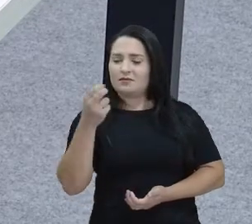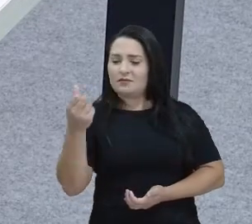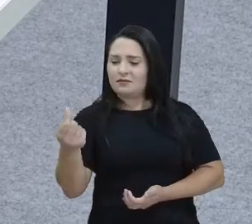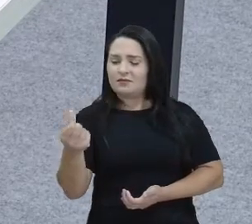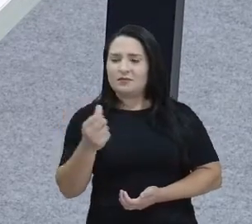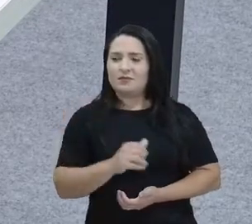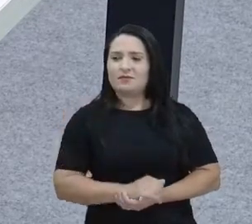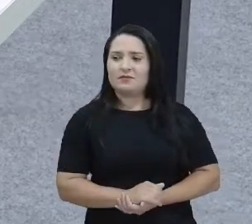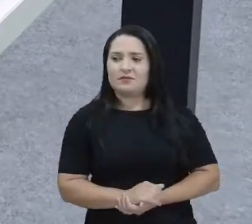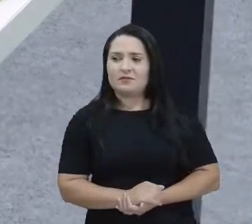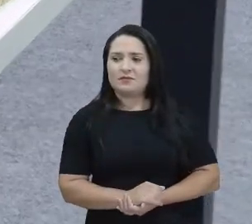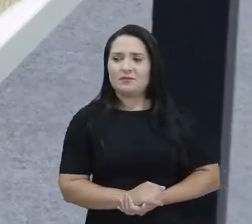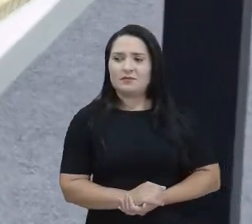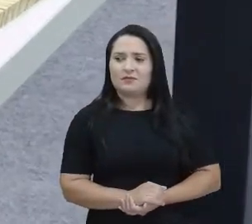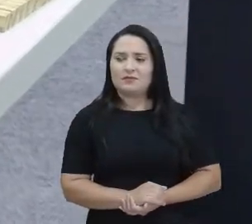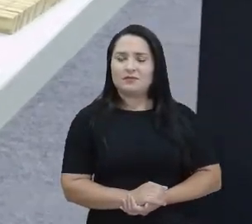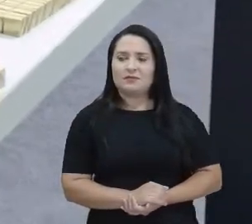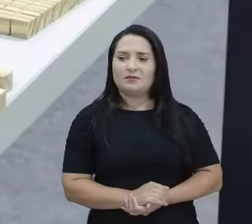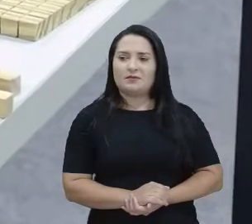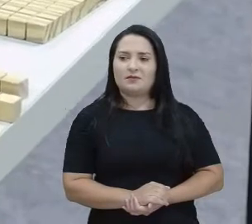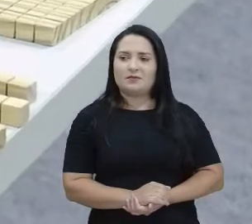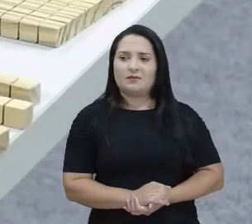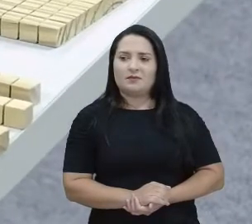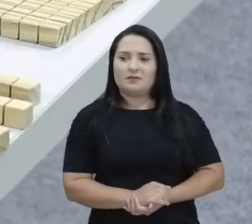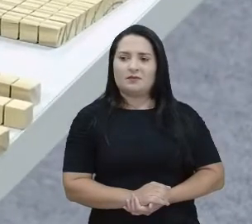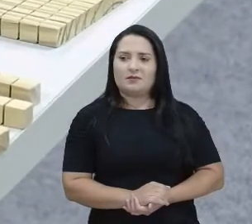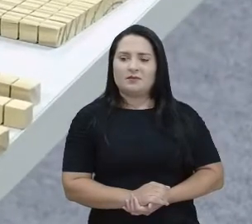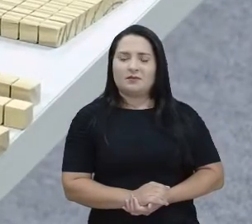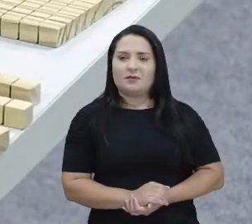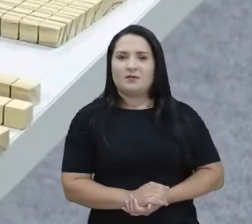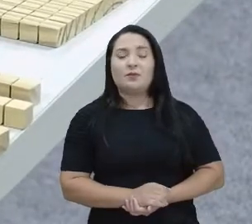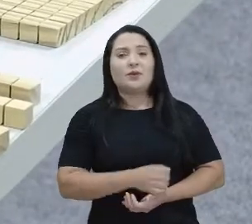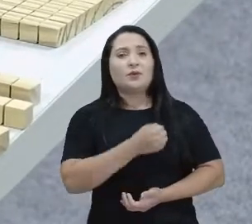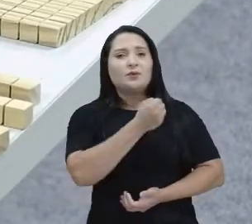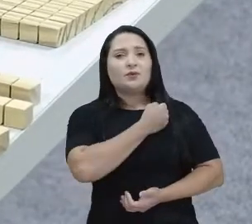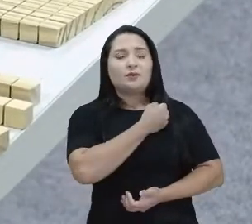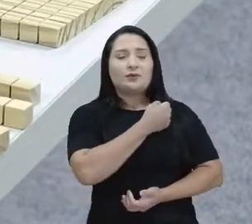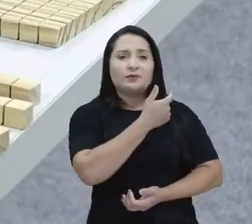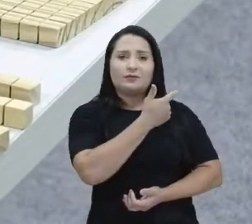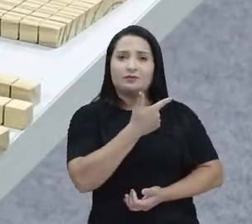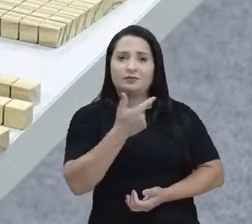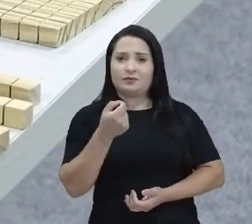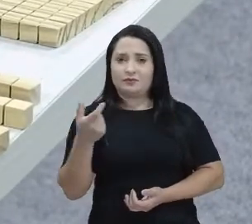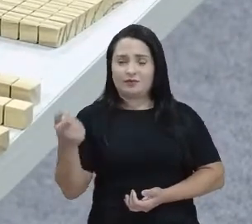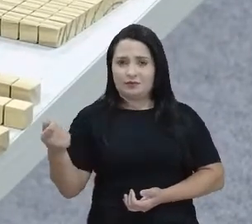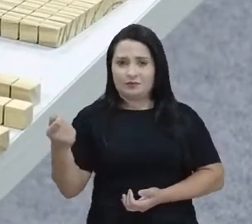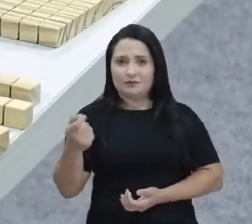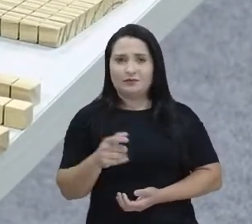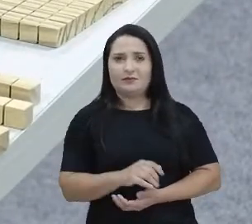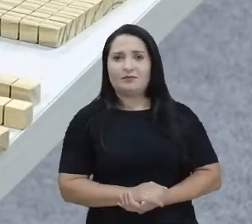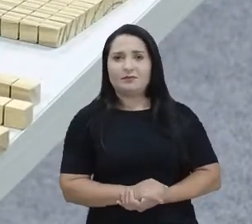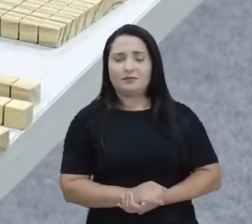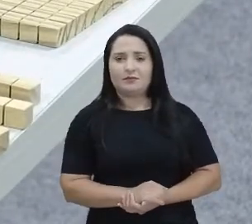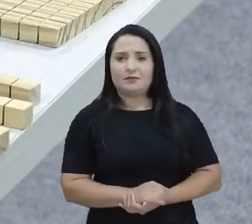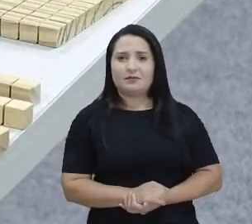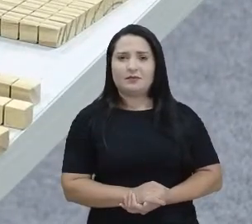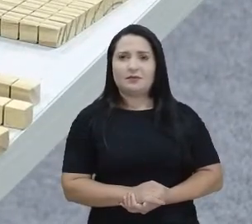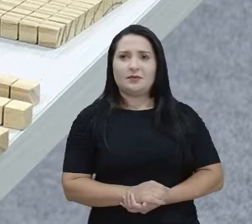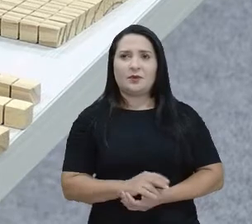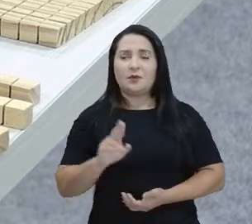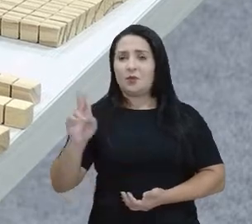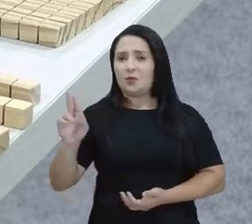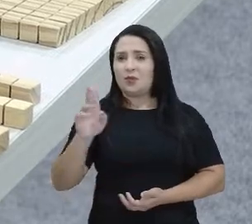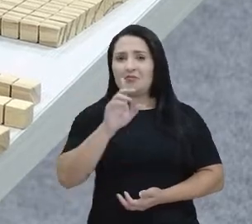356. Aí depois, nós temos o número... 200. Não tem unidade, nem